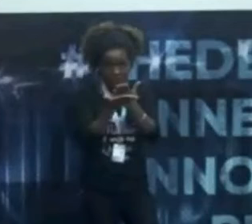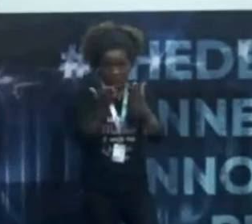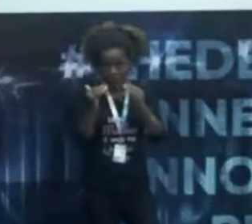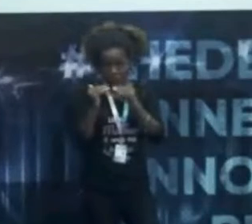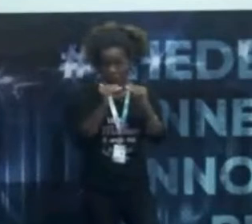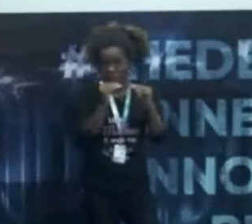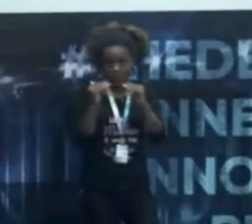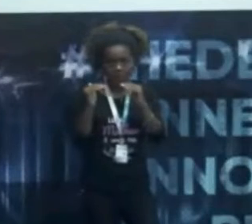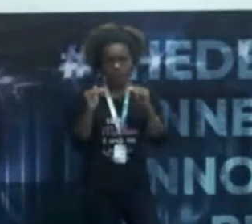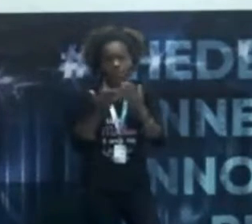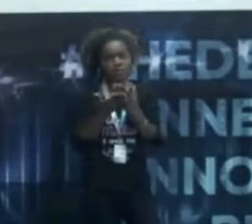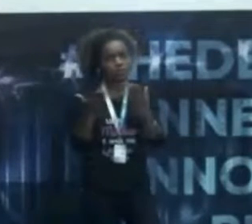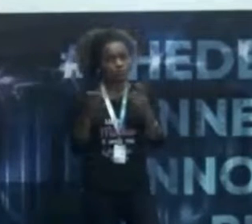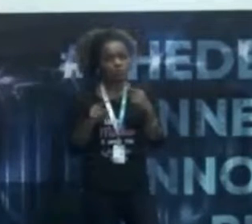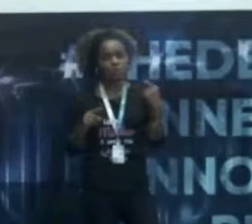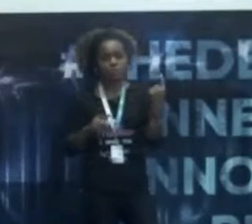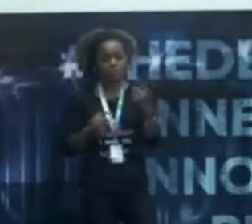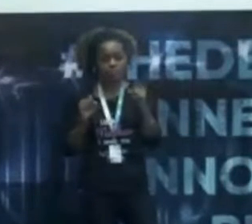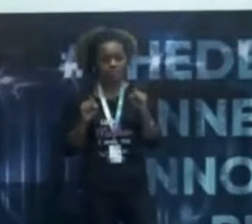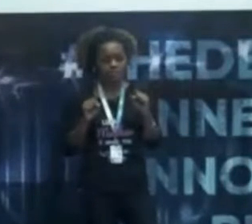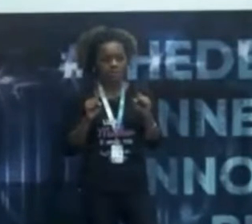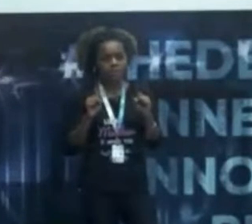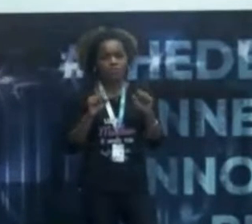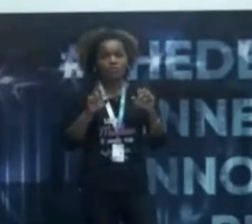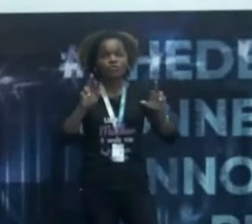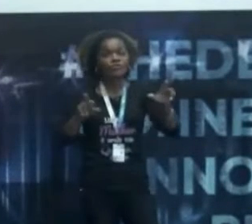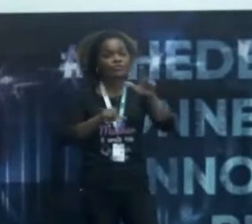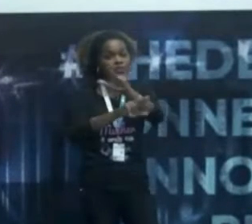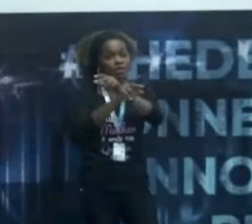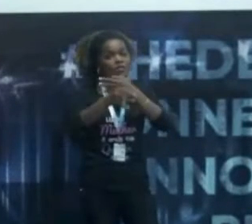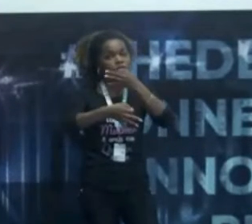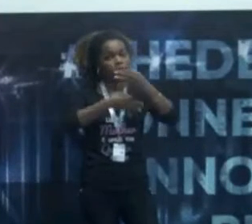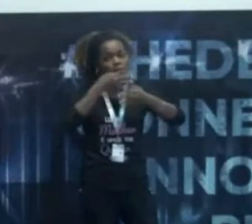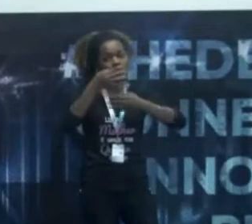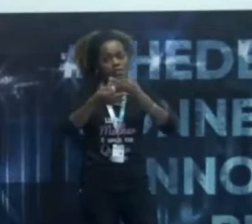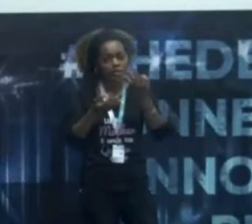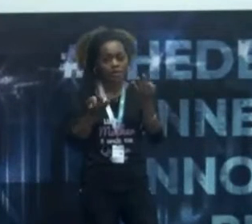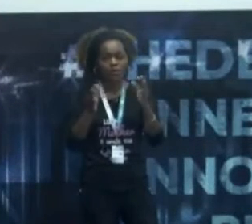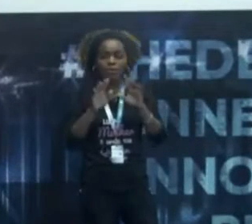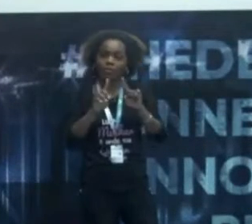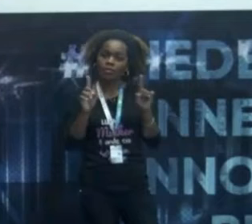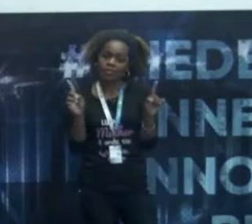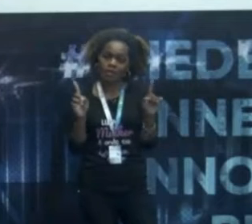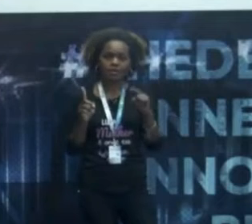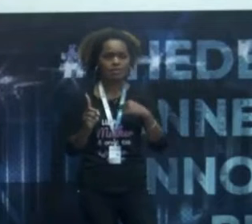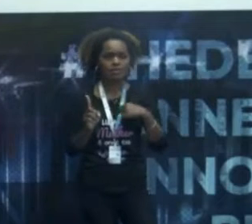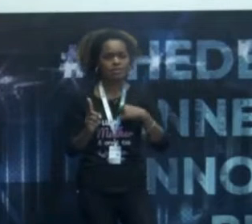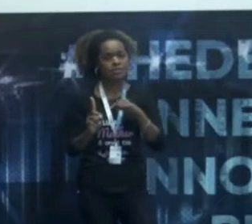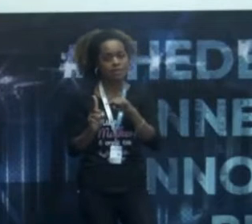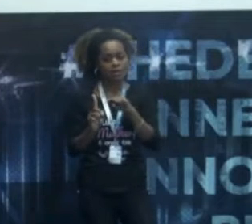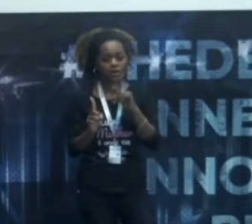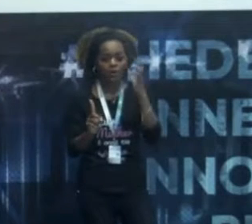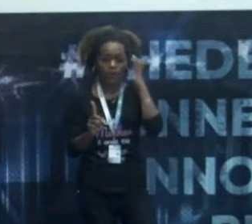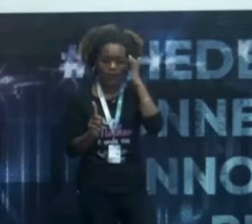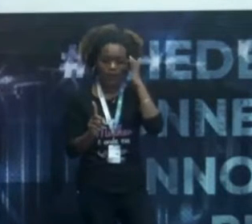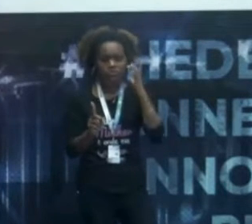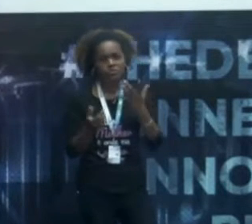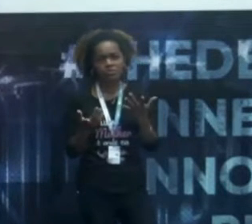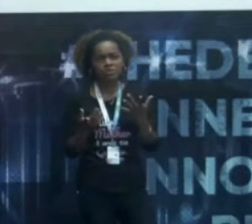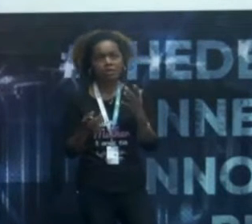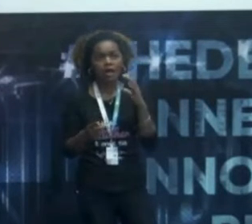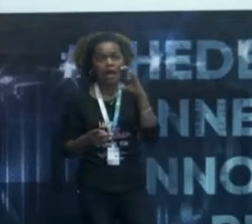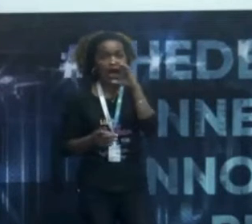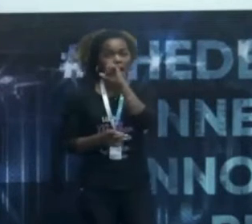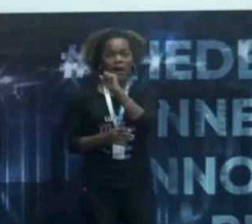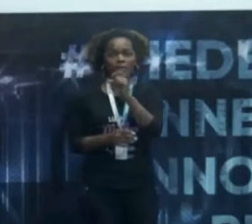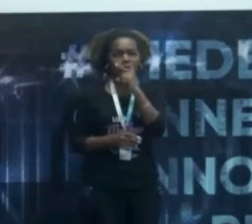ter posicionamentos divergentes aqui nesse respeito, mas é algo passageiro, é algo